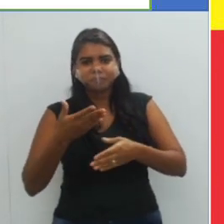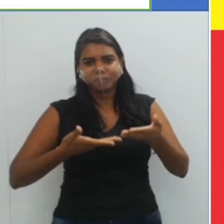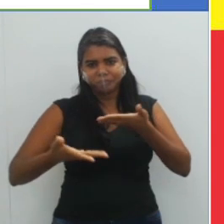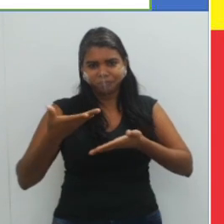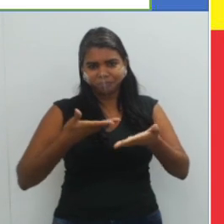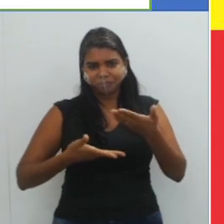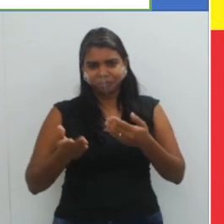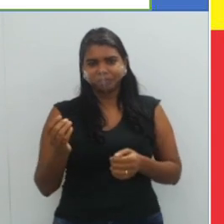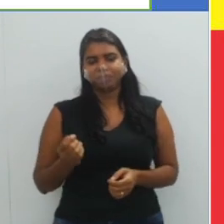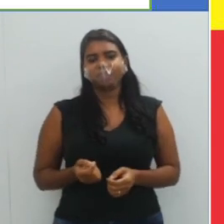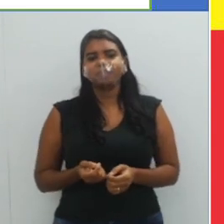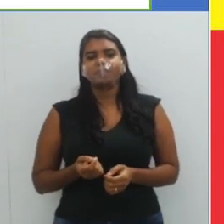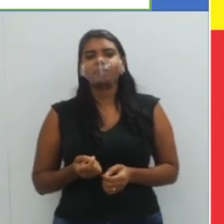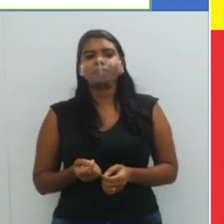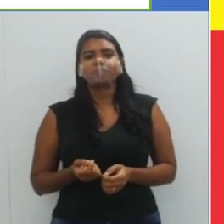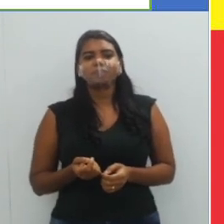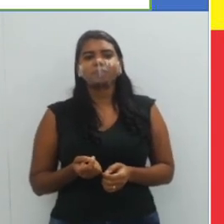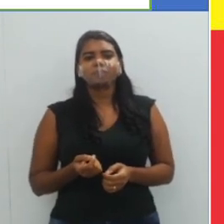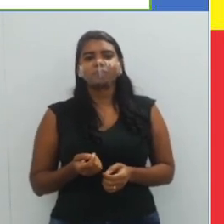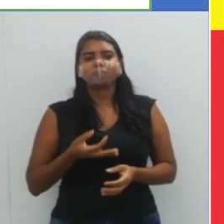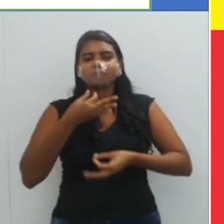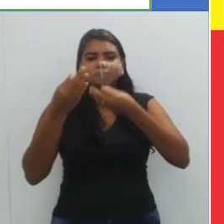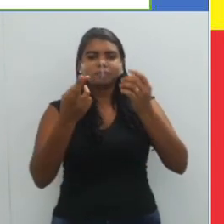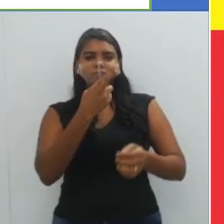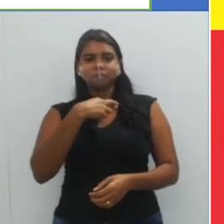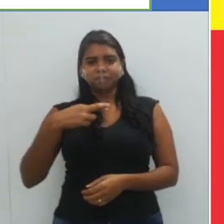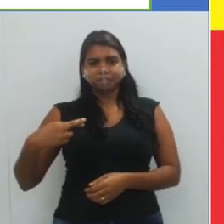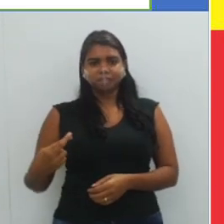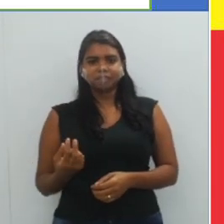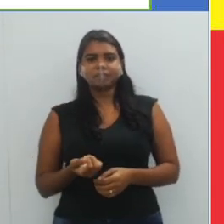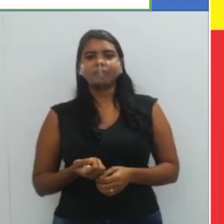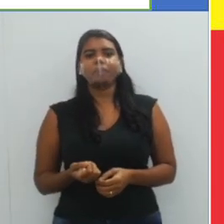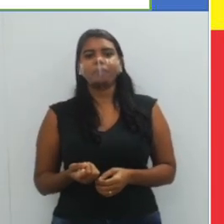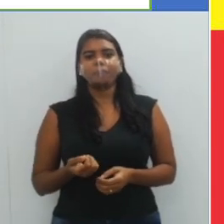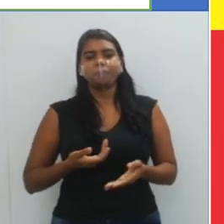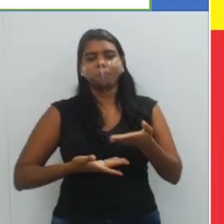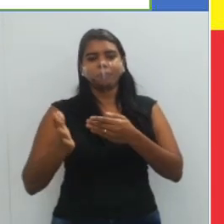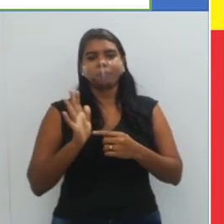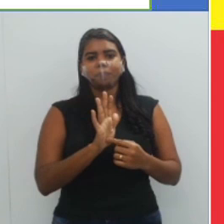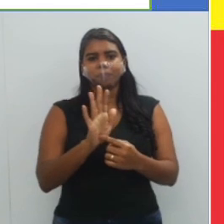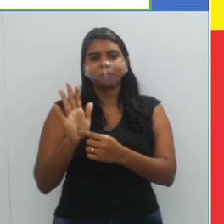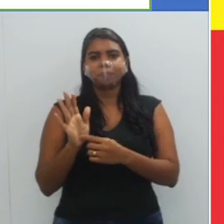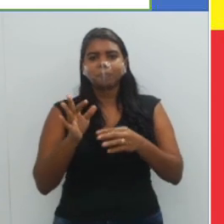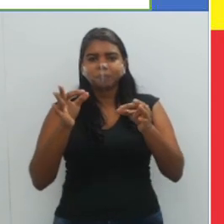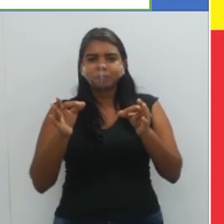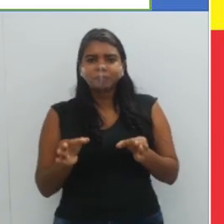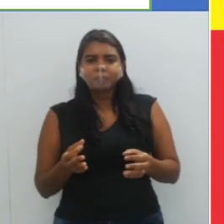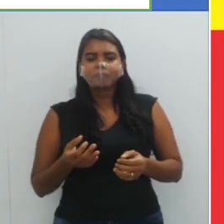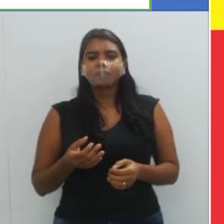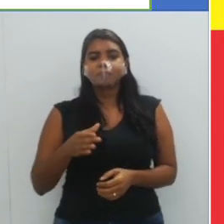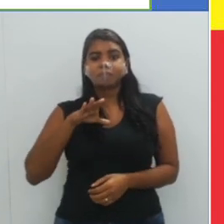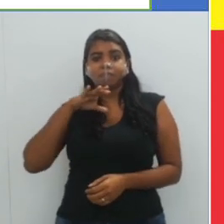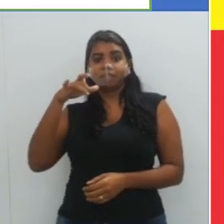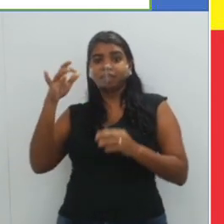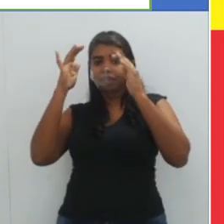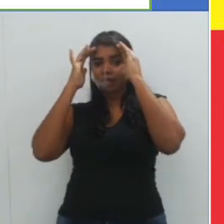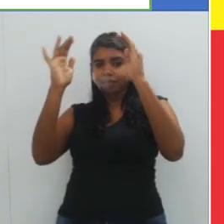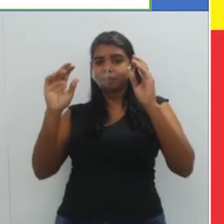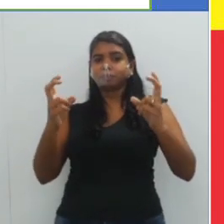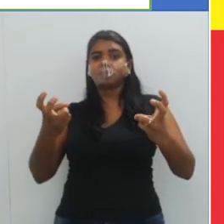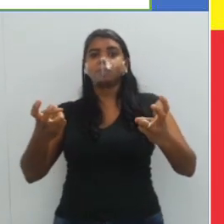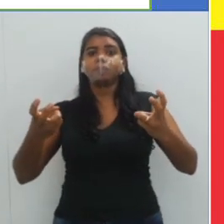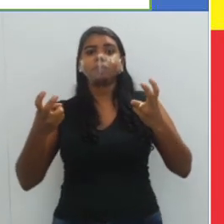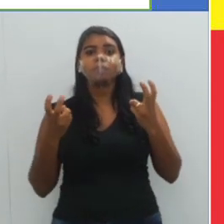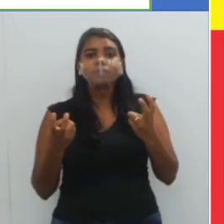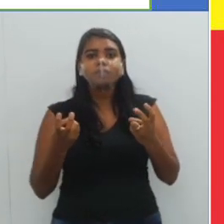palavra diálogo, interreligioso, diante das relações, certo? Interéticas e uma